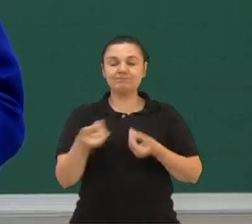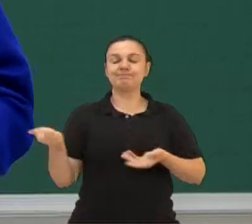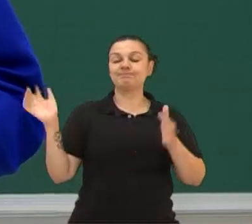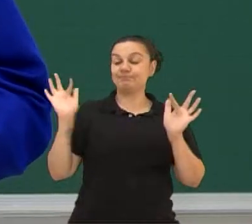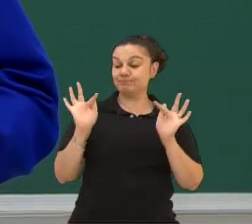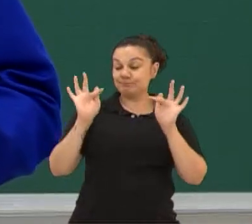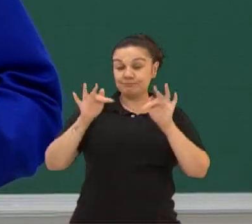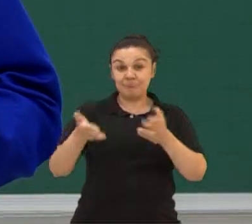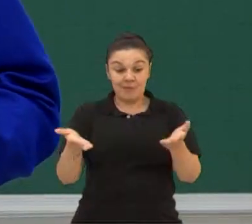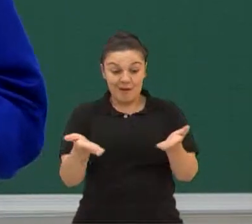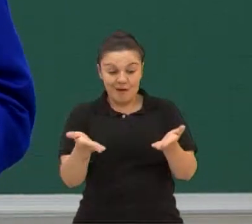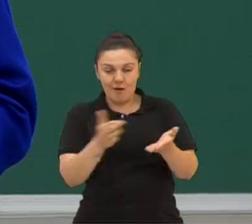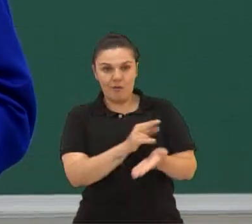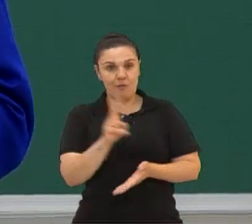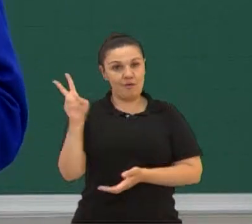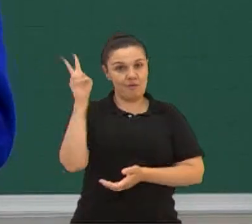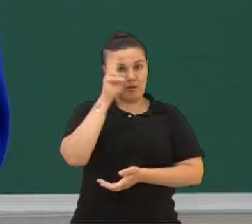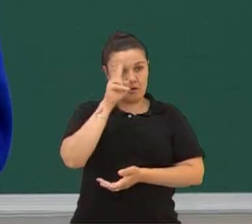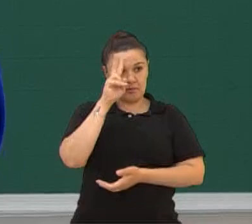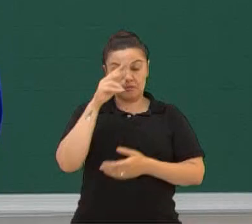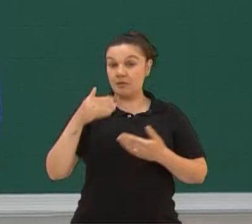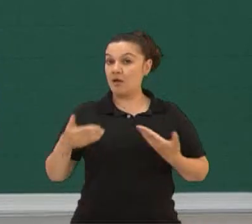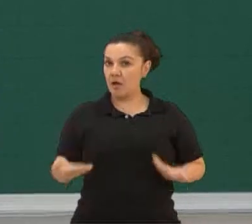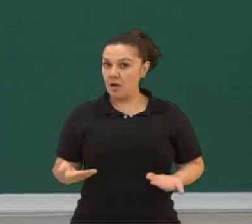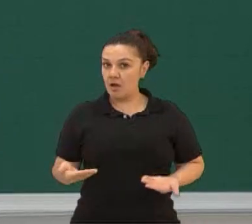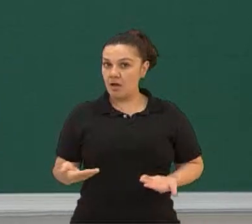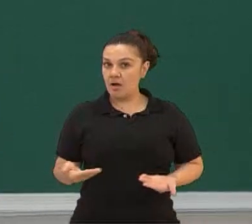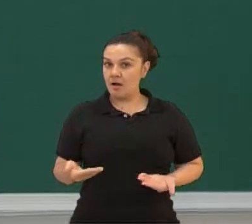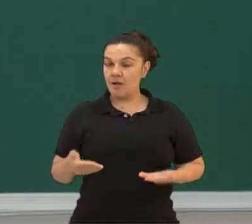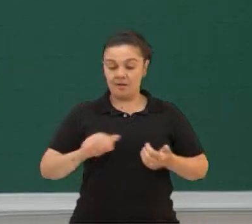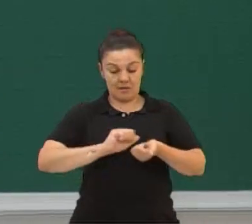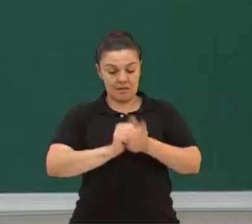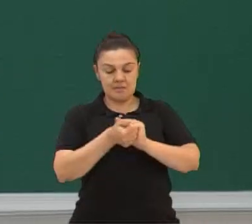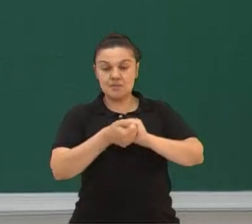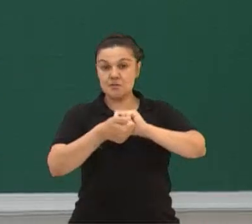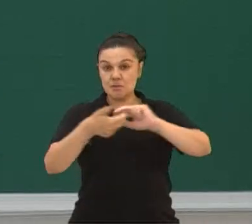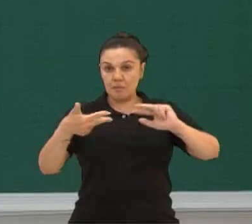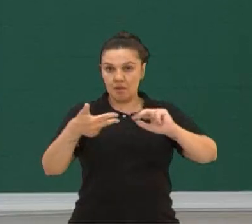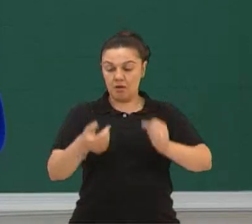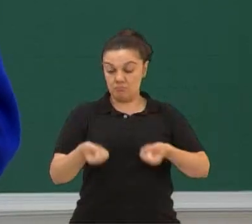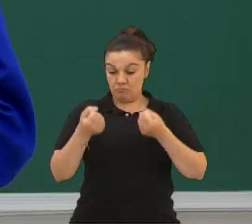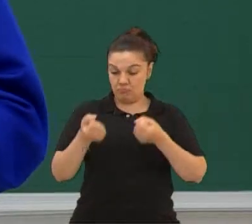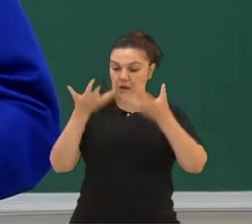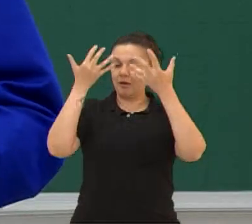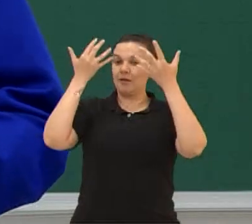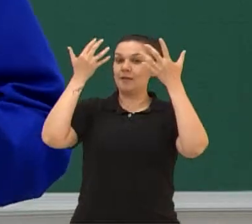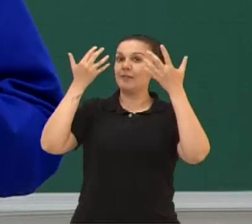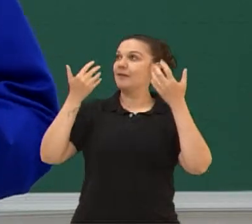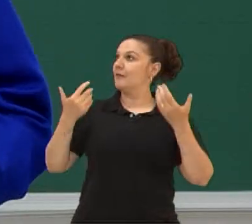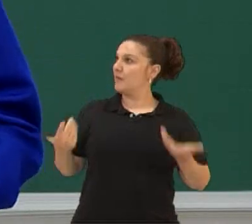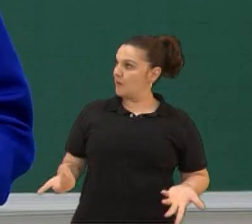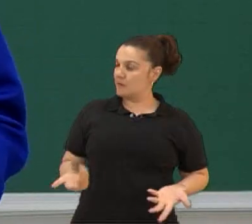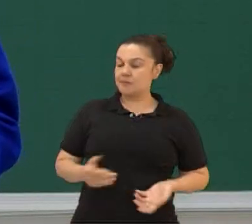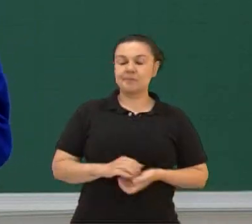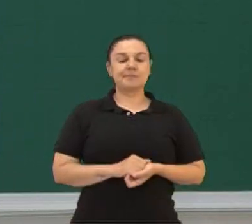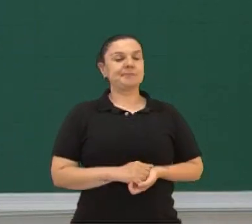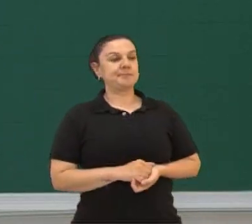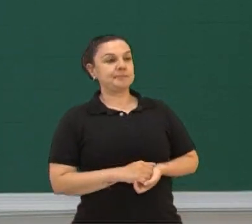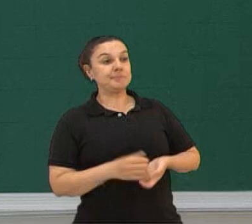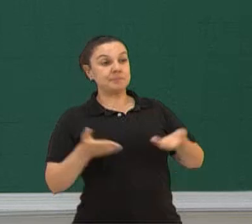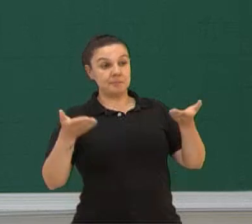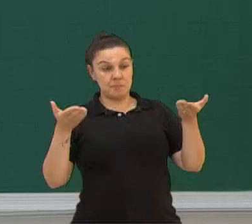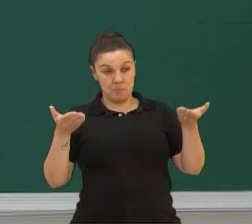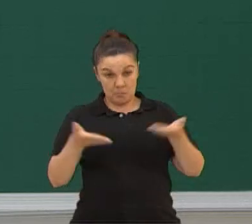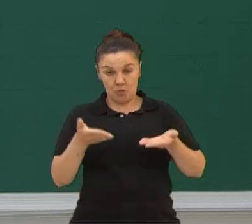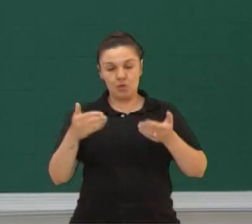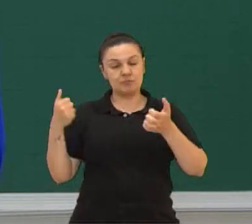momento na história em que o esporte se tornou algo espetacular, né? Algo que é um espetáculo. E hoje nós